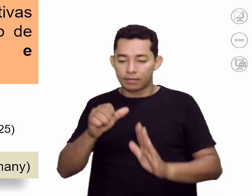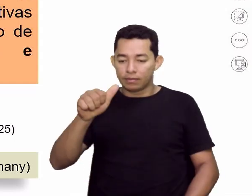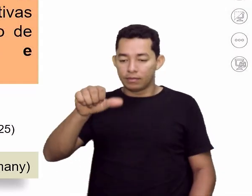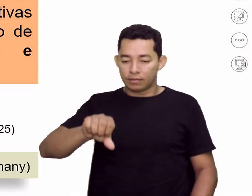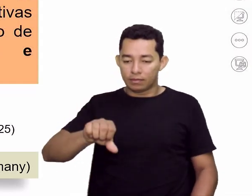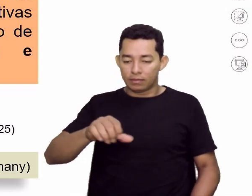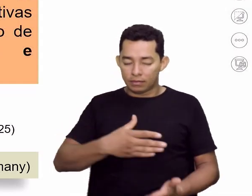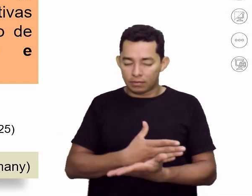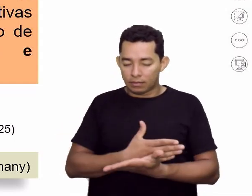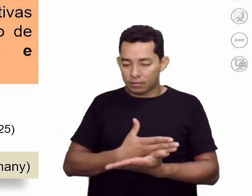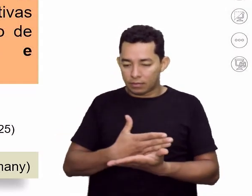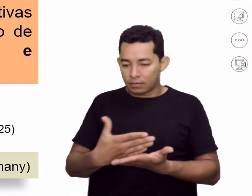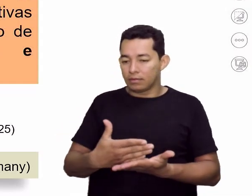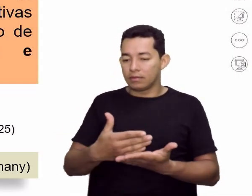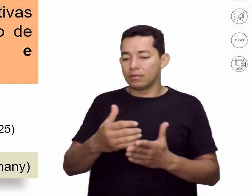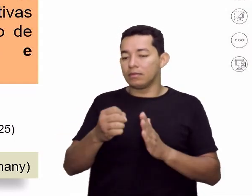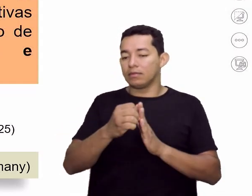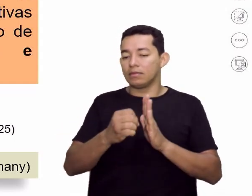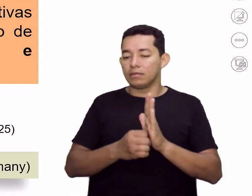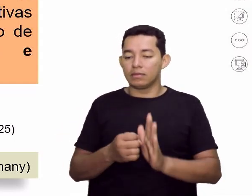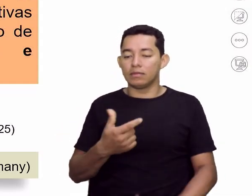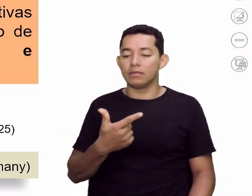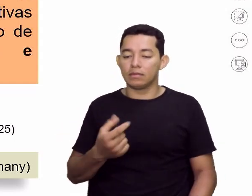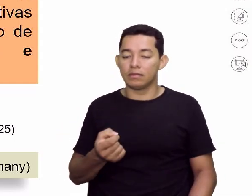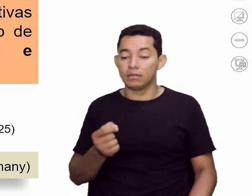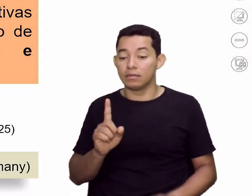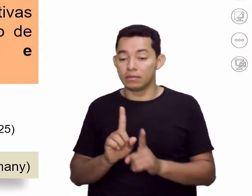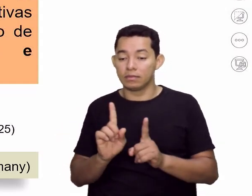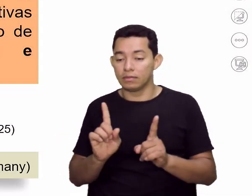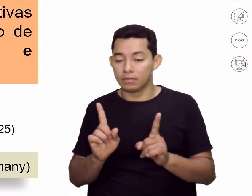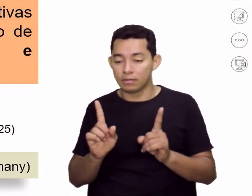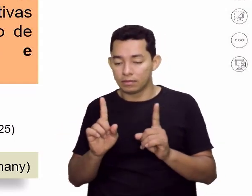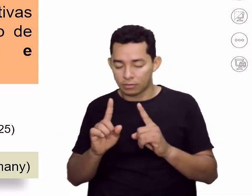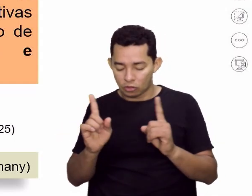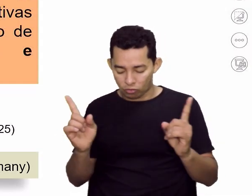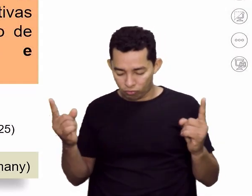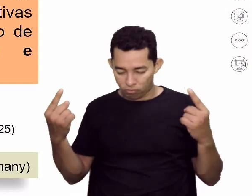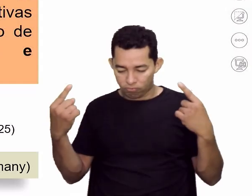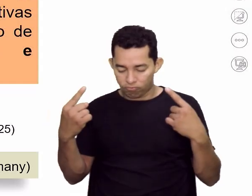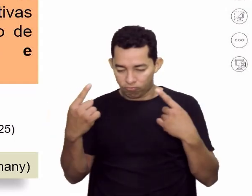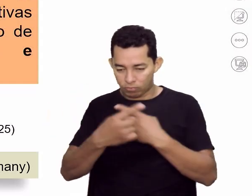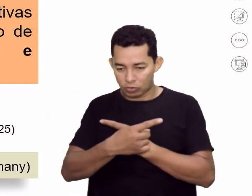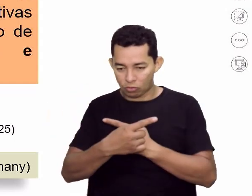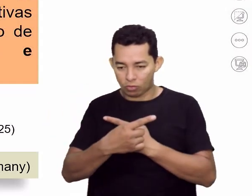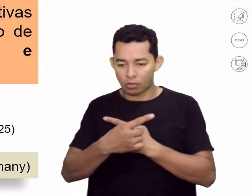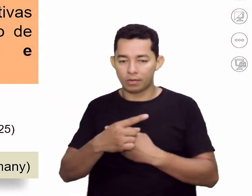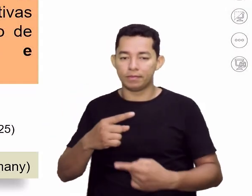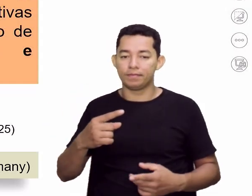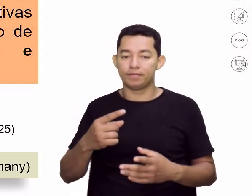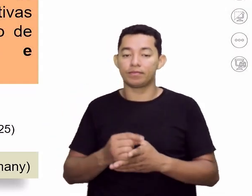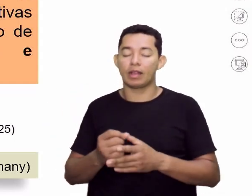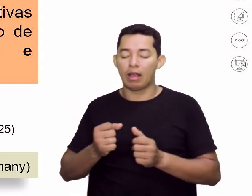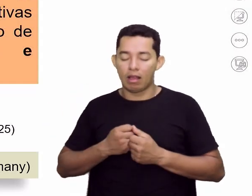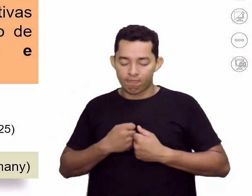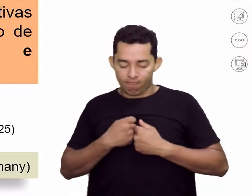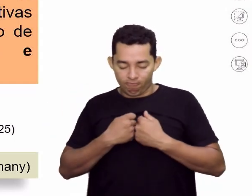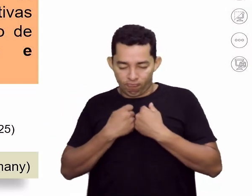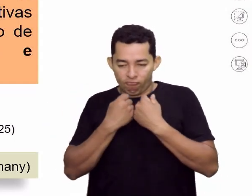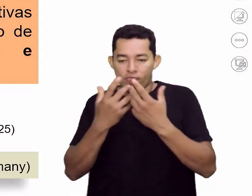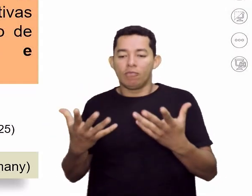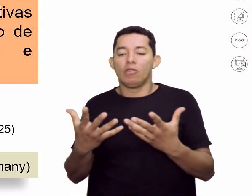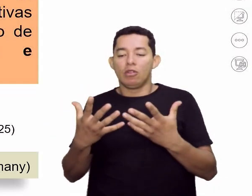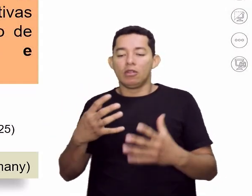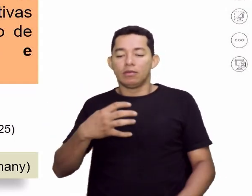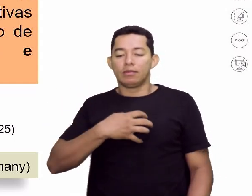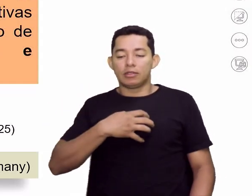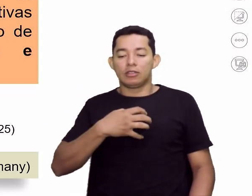do século XX, que se opunha ao impressionismo. Como? A expressão dos sentimentos, sensações